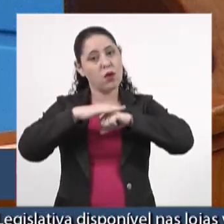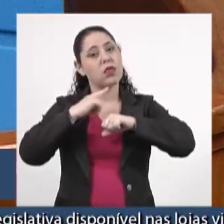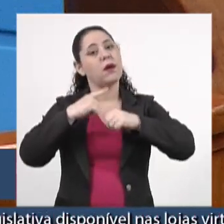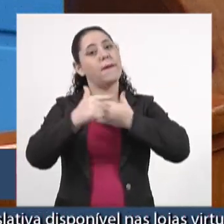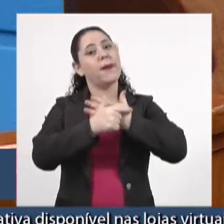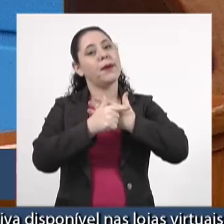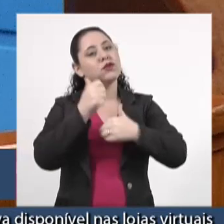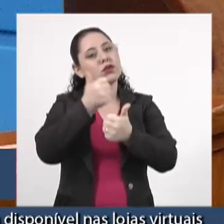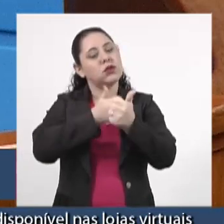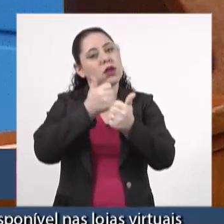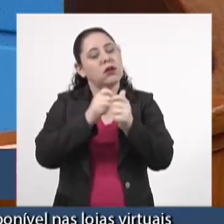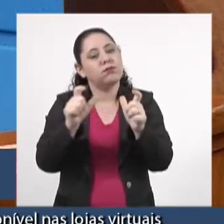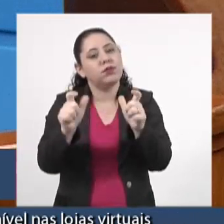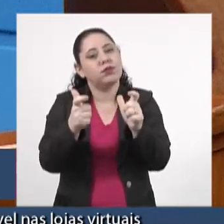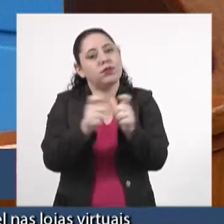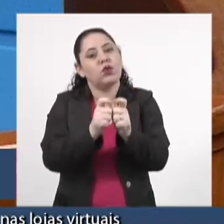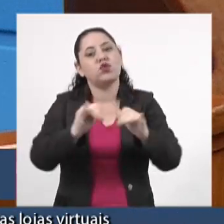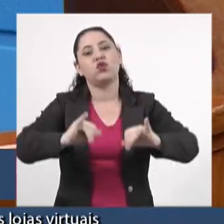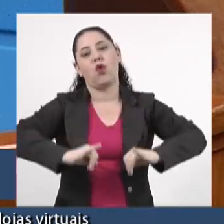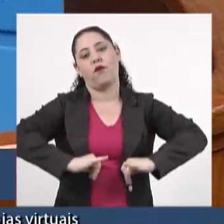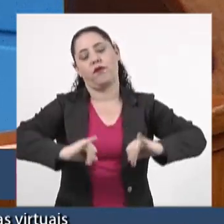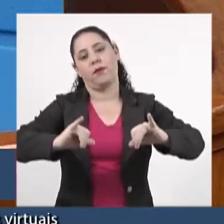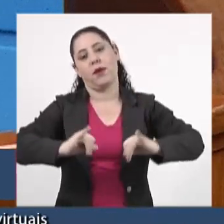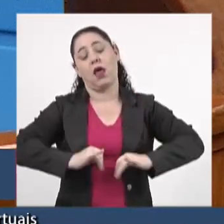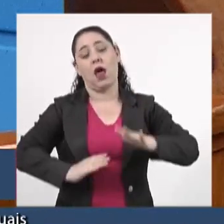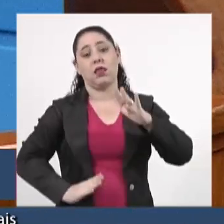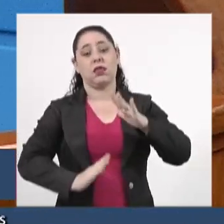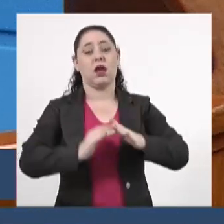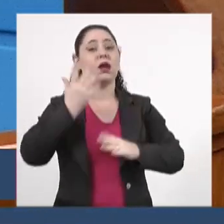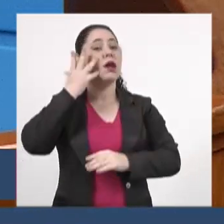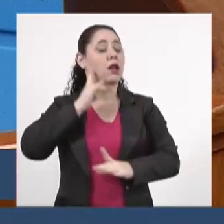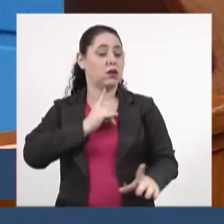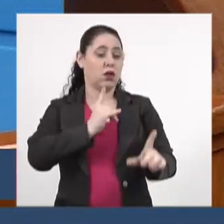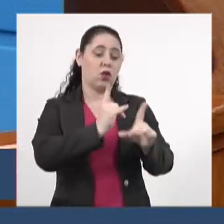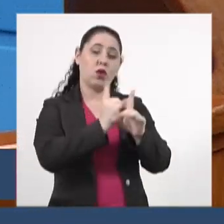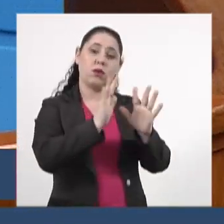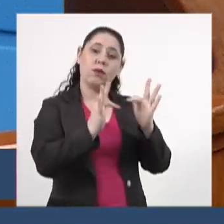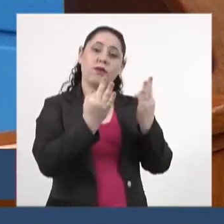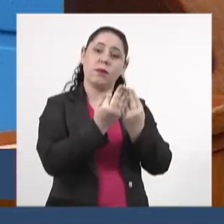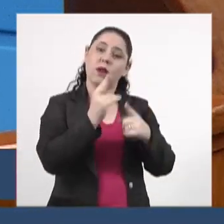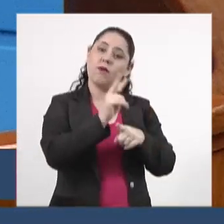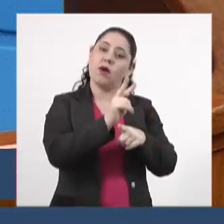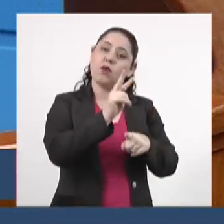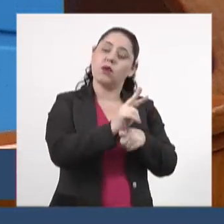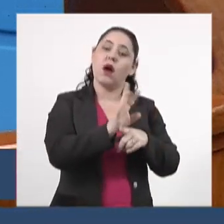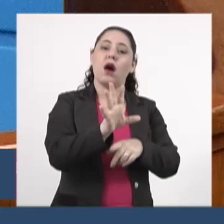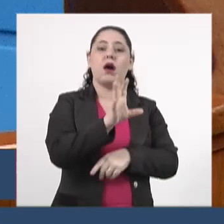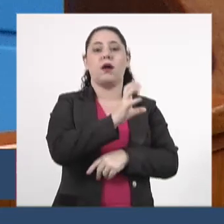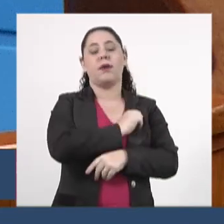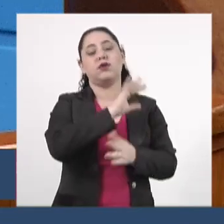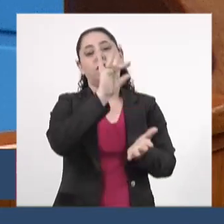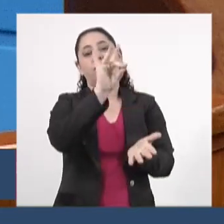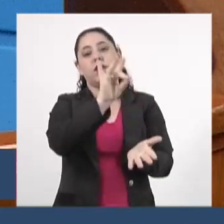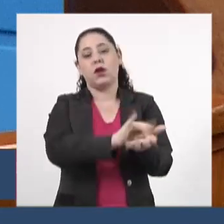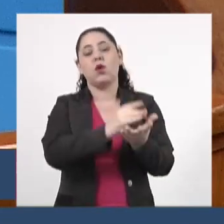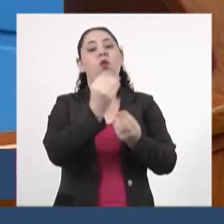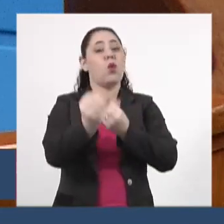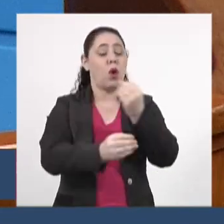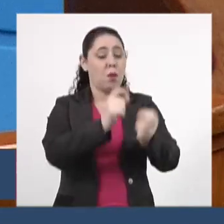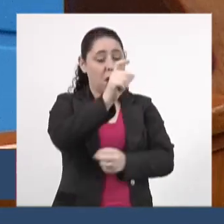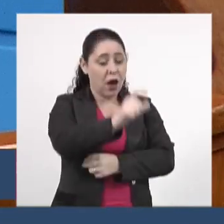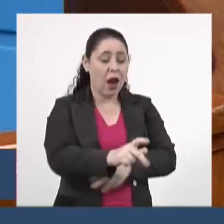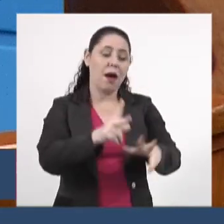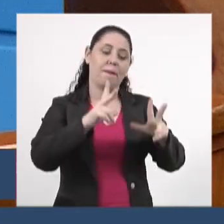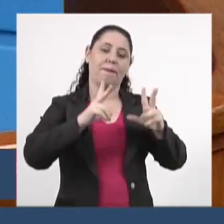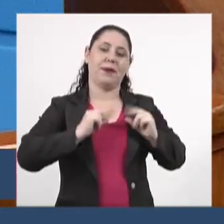papel de tentar amenizar o máximo possível até que essa criança encontre uma família que realmente vai amá-la, vai cuidar dela como ela realmente